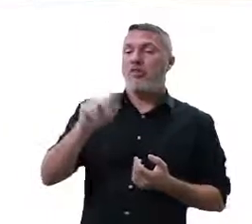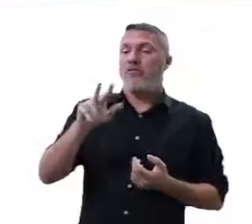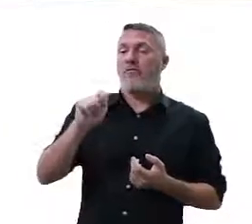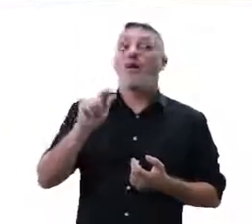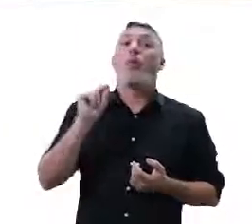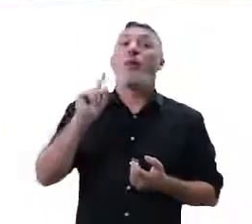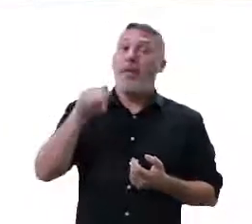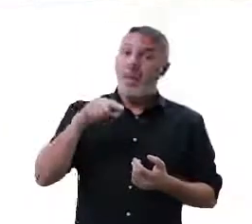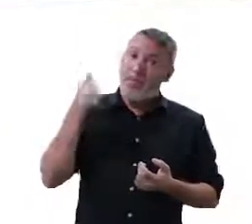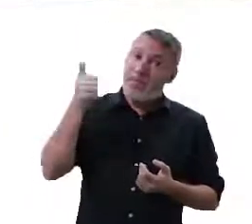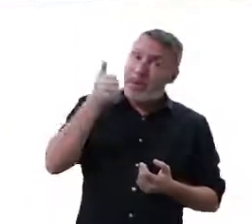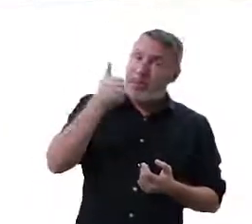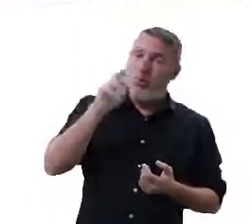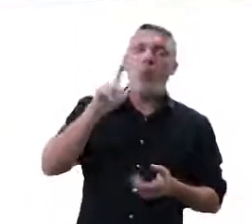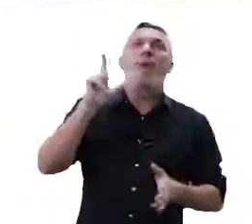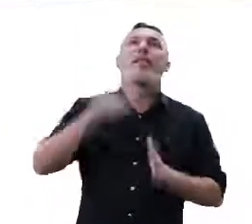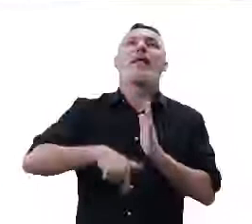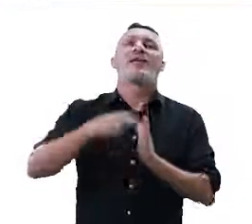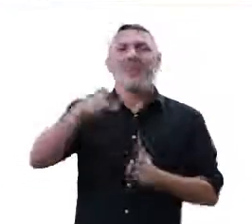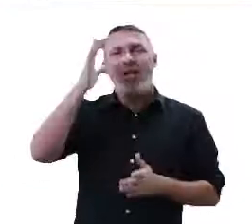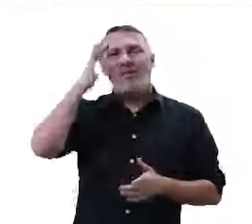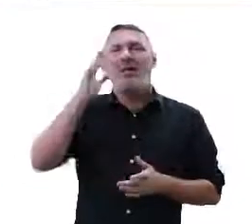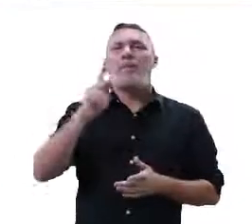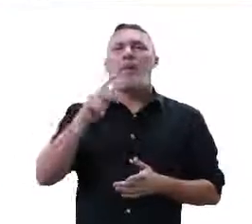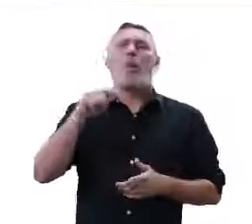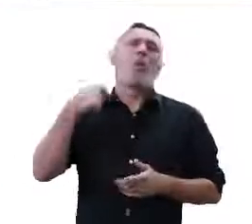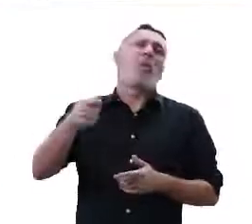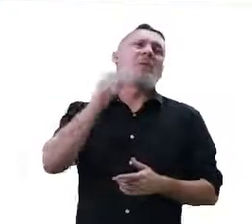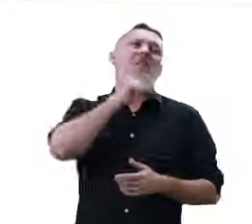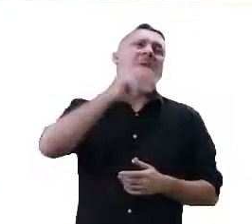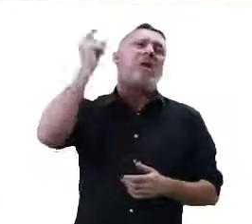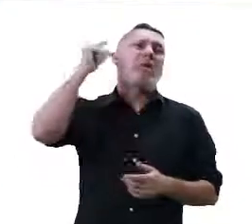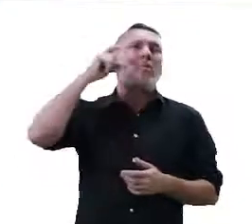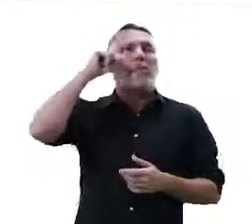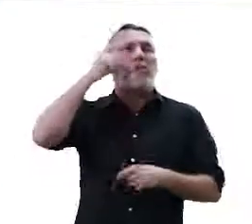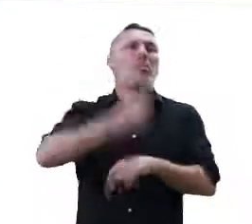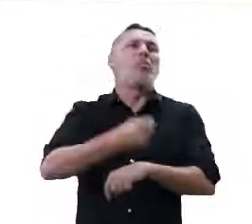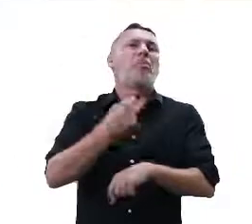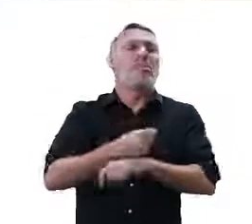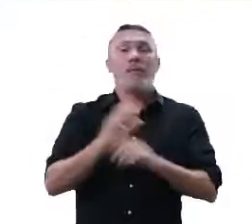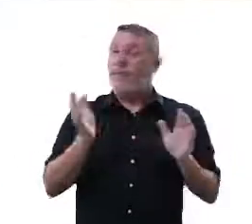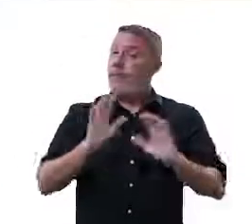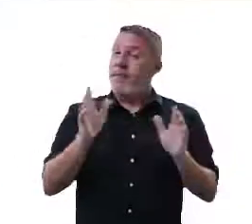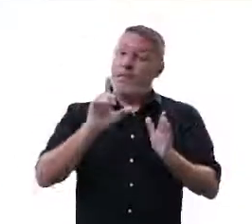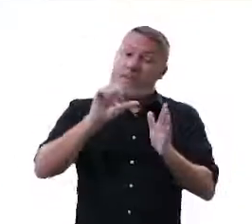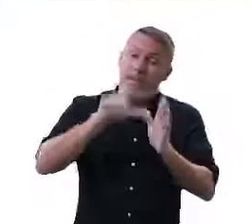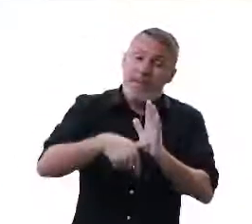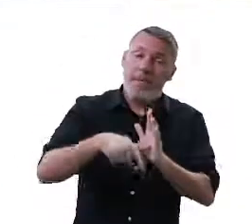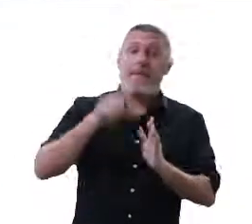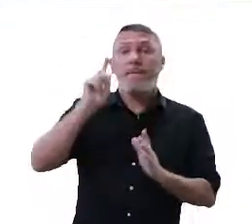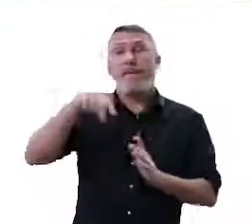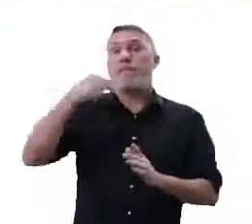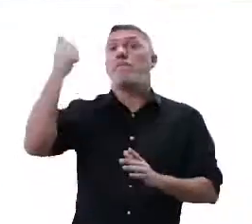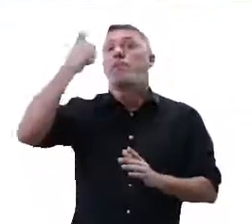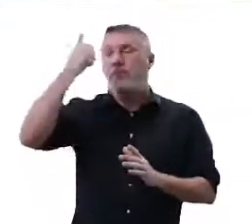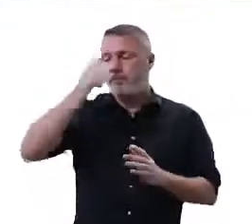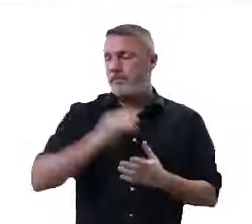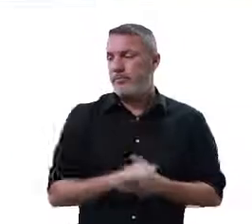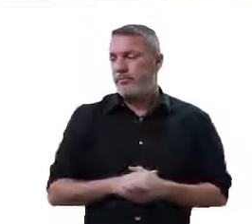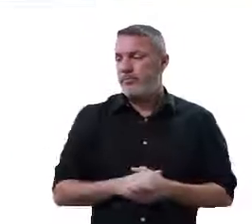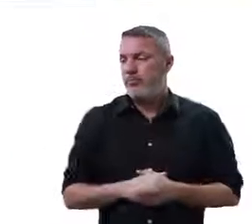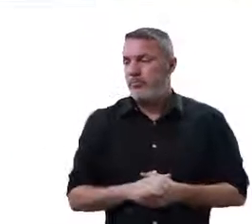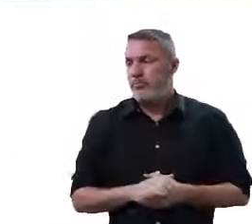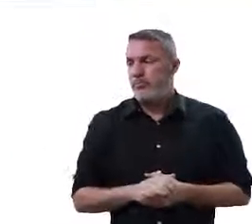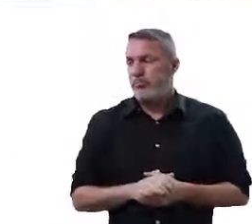não de atrasado, tá? Tenham bastante consciência em relação a isso, né? O homem executa o trabalho.